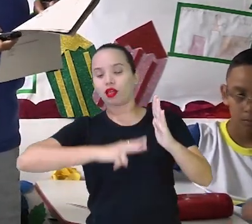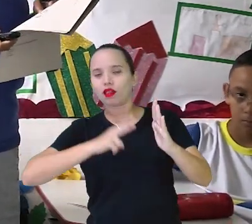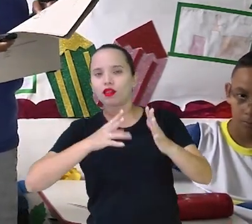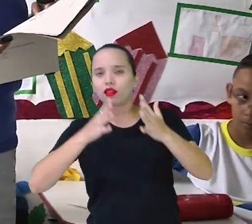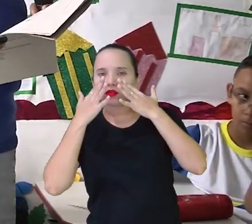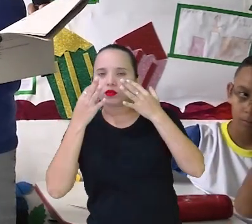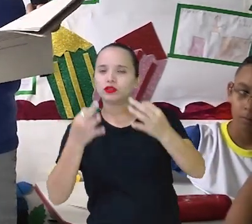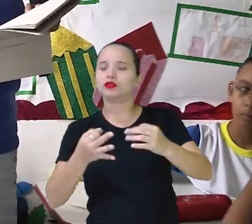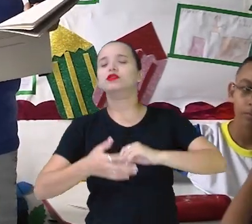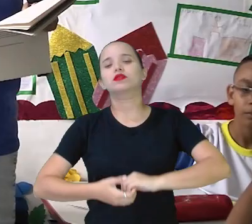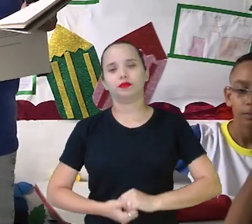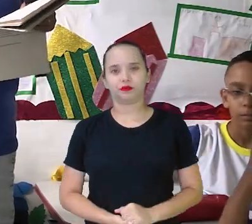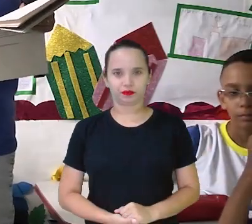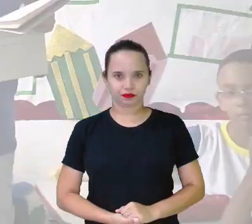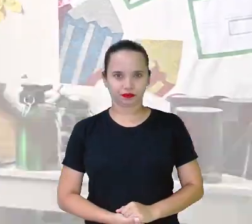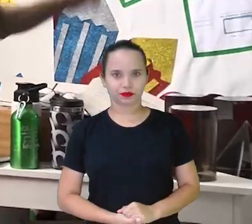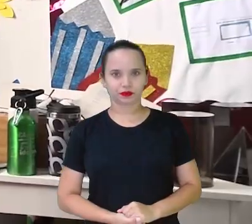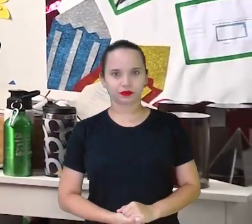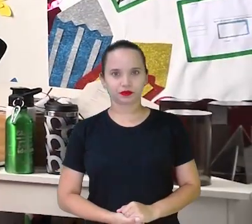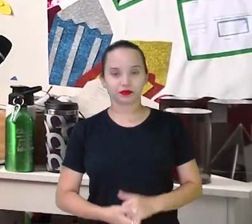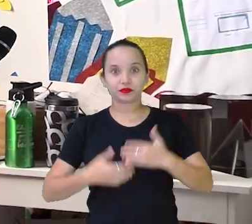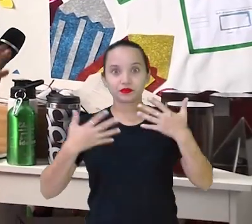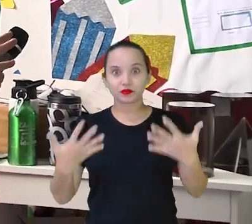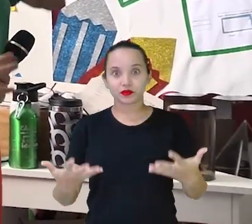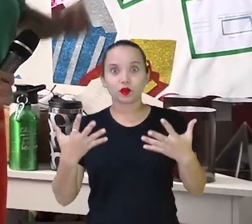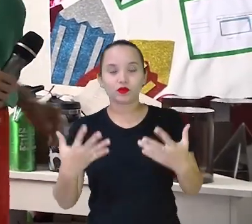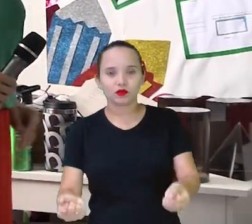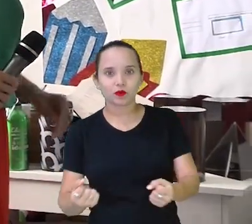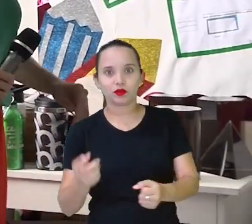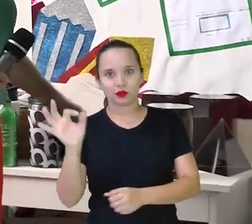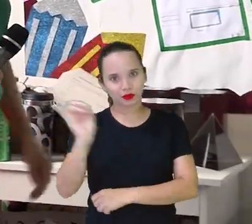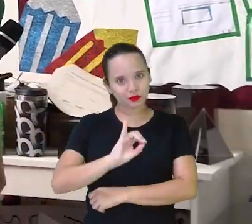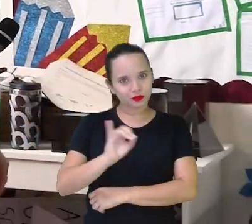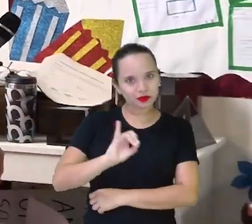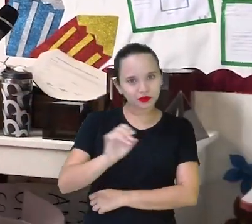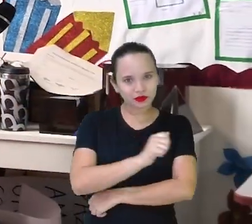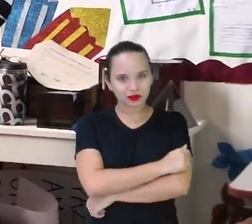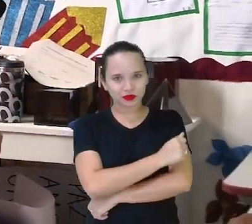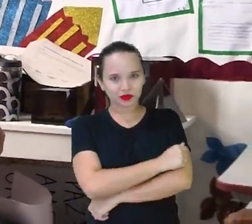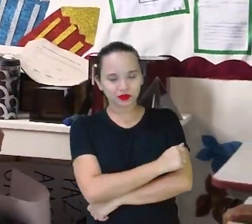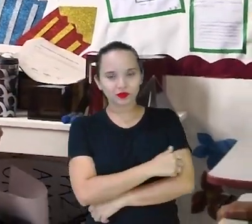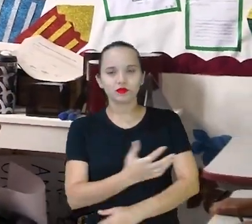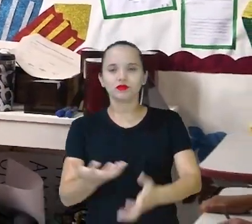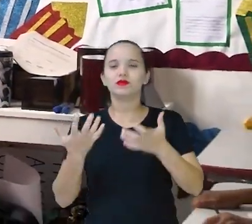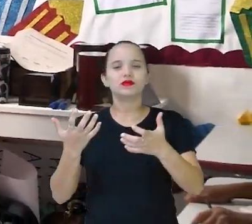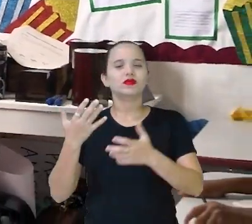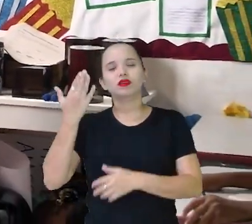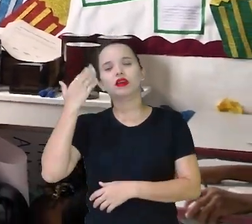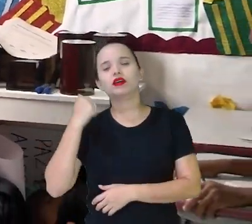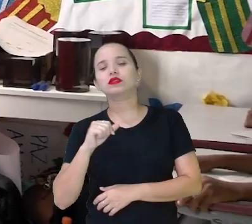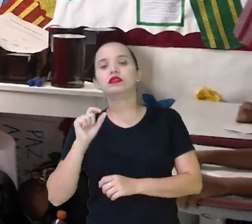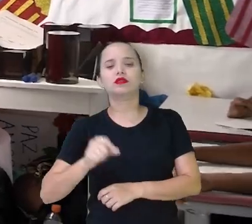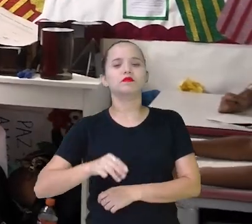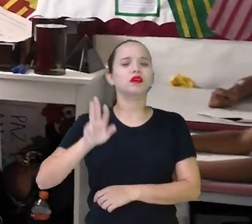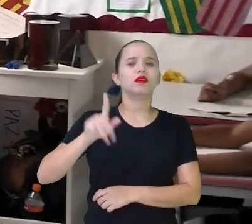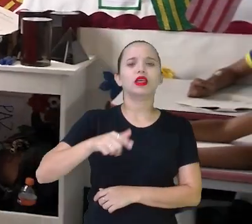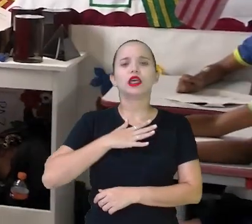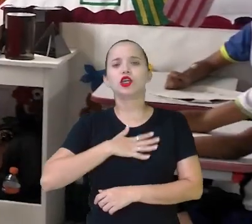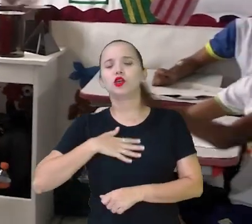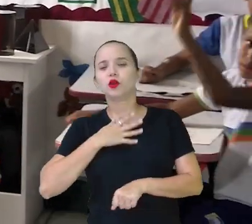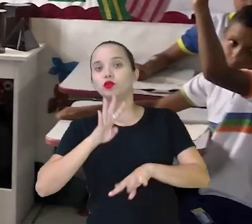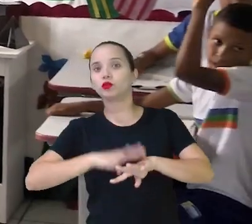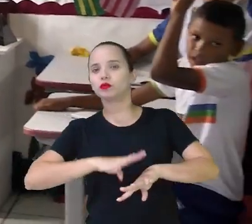você está lendo, nas informações. Então vamos lá. Olá, estudantes. Eu quero saber de vocês, quem gosta de